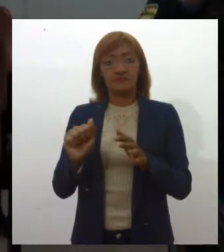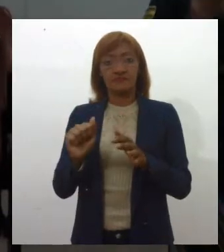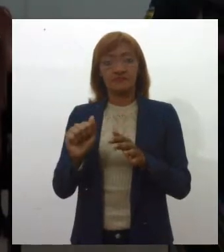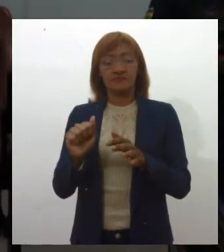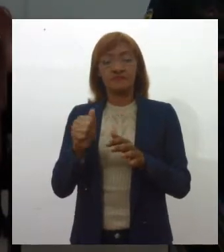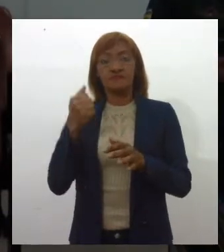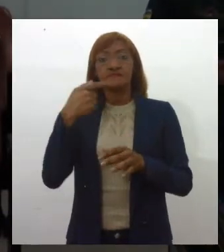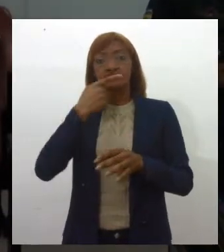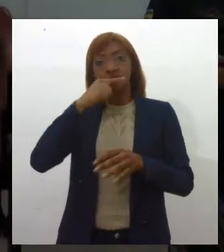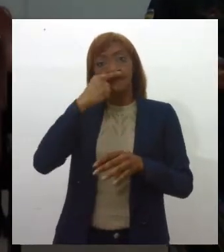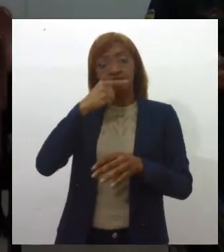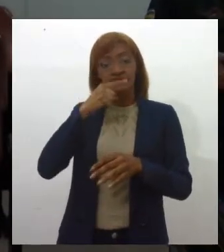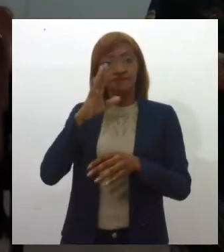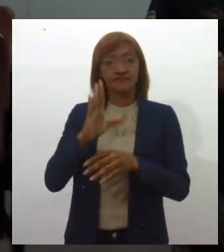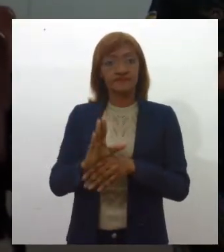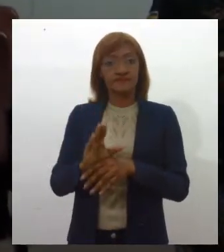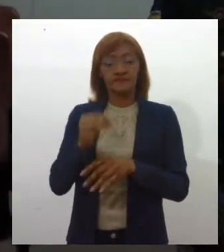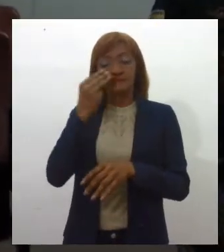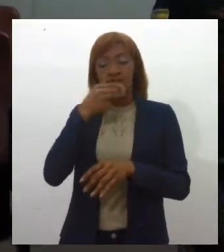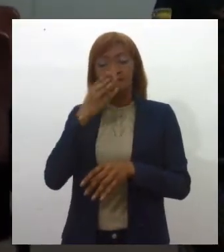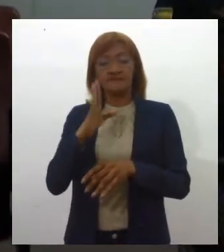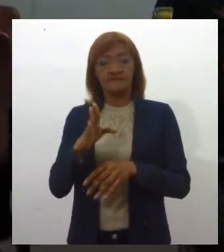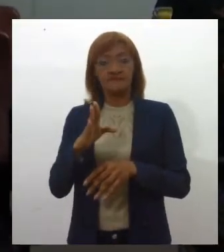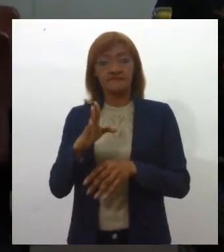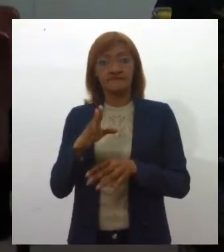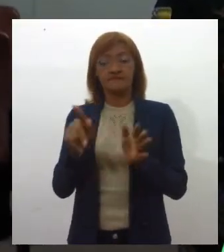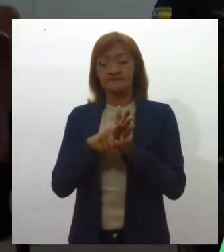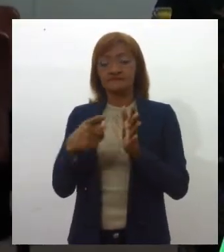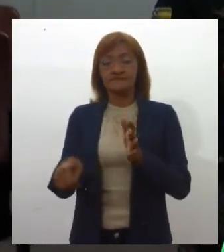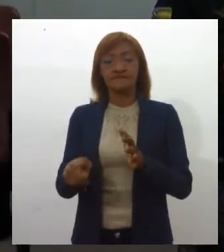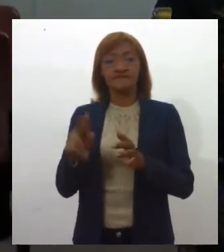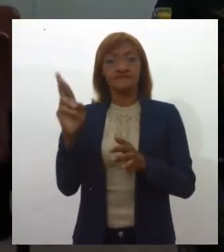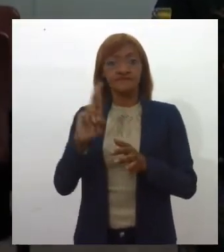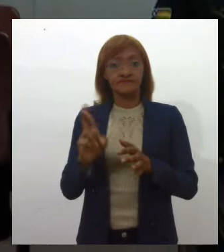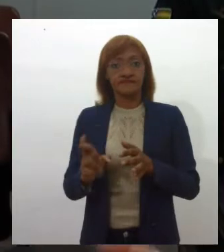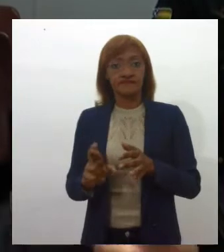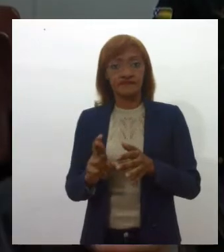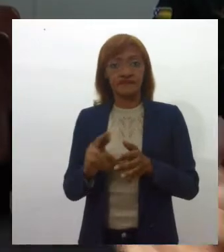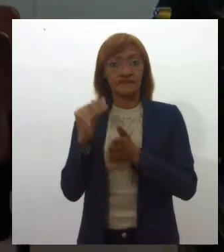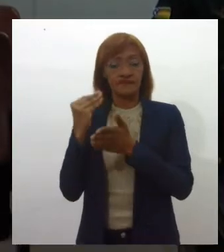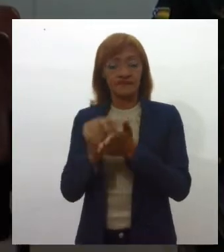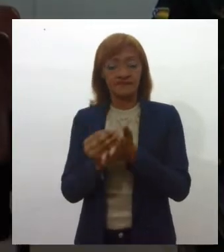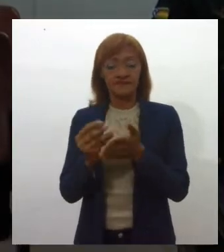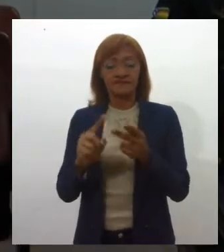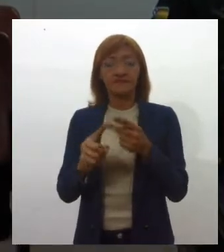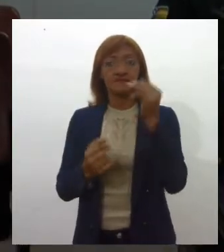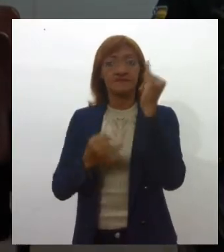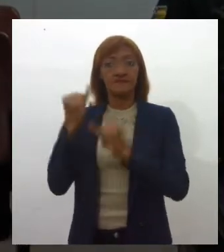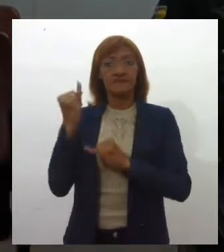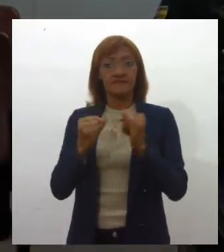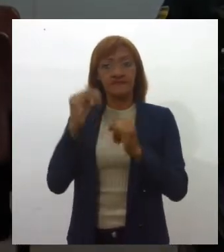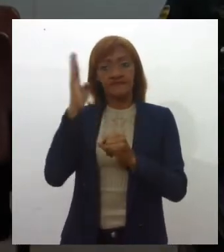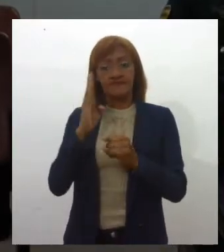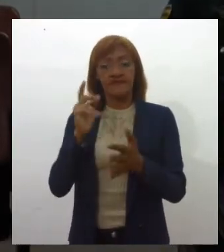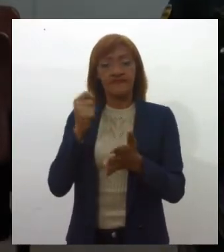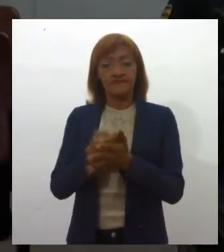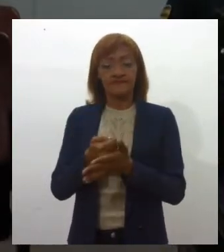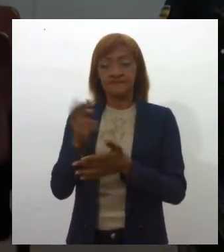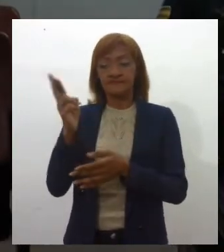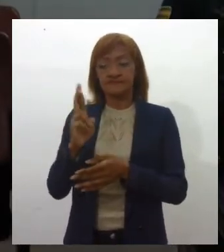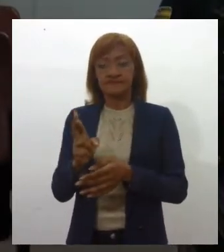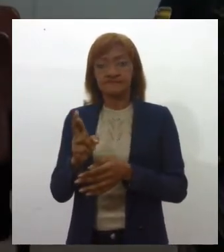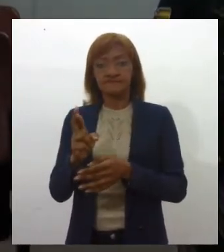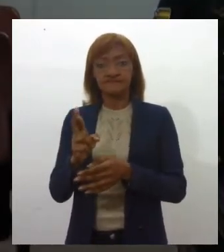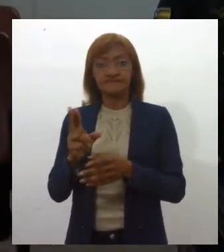da matéria-prima é feita em real, como as agroindústrias no Brasil pagam seus salários em real e recebem os seus produtos